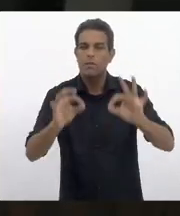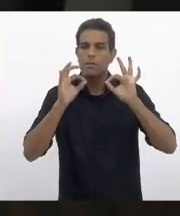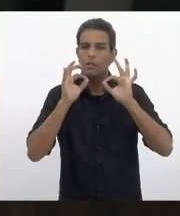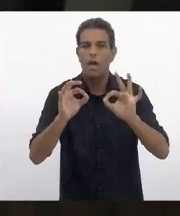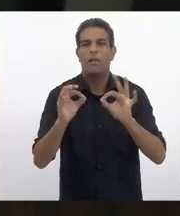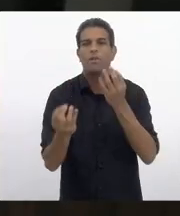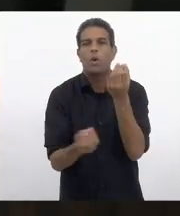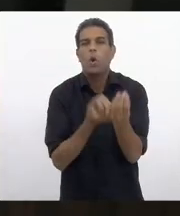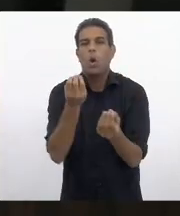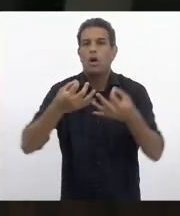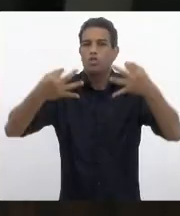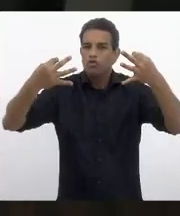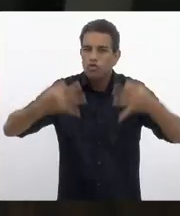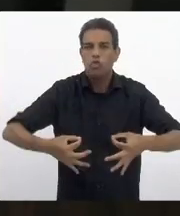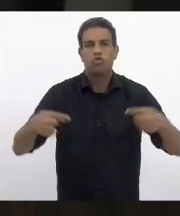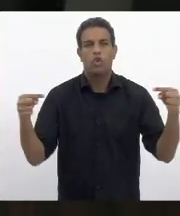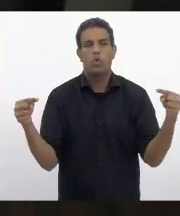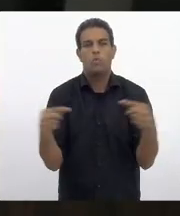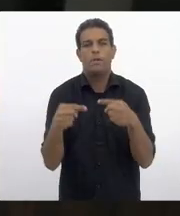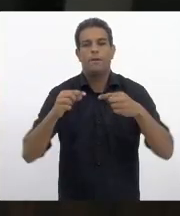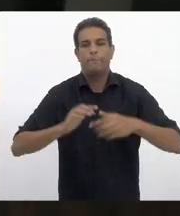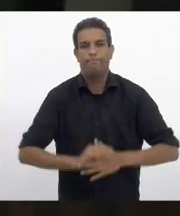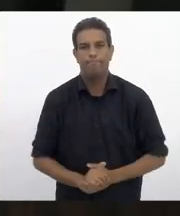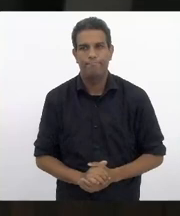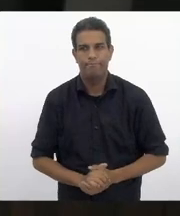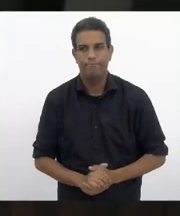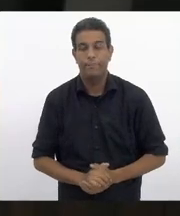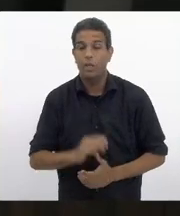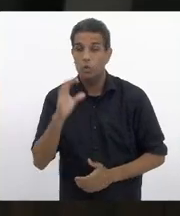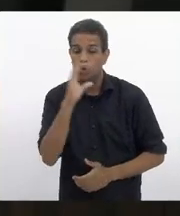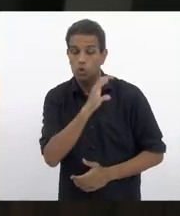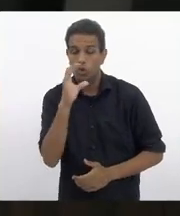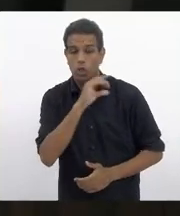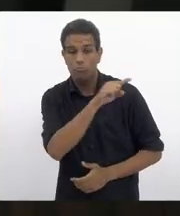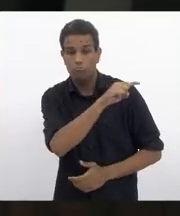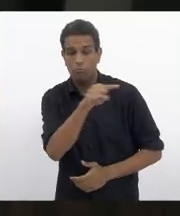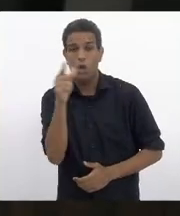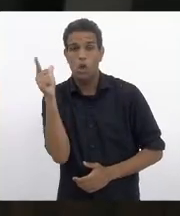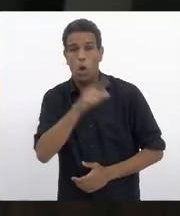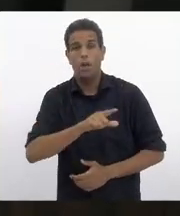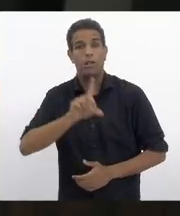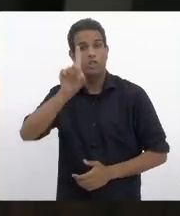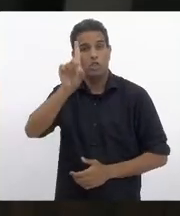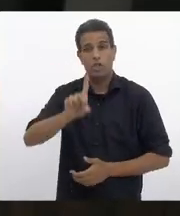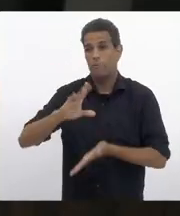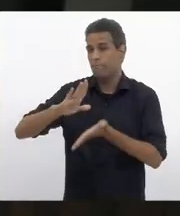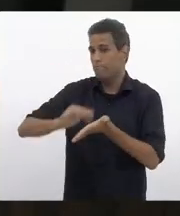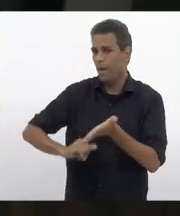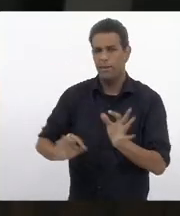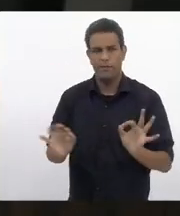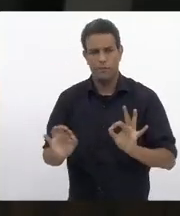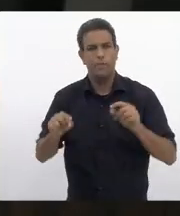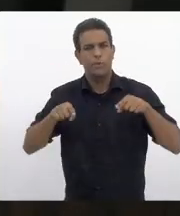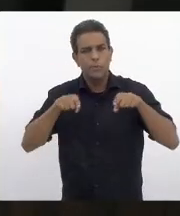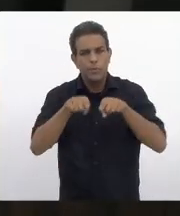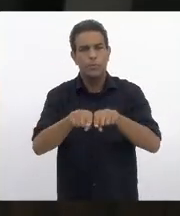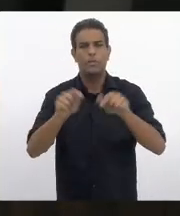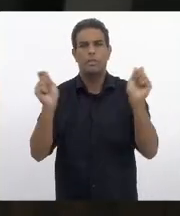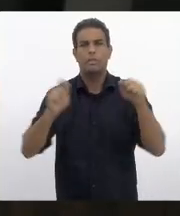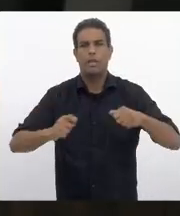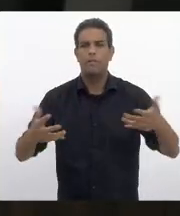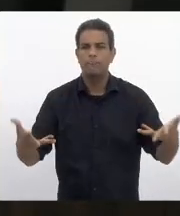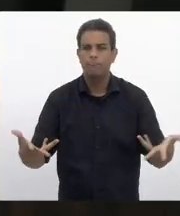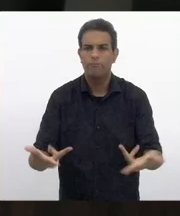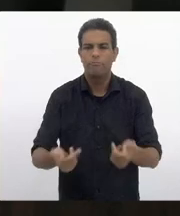mais justa possível. Temos urgência para que direitos, sejam preservados, mas vamos fazer isso com